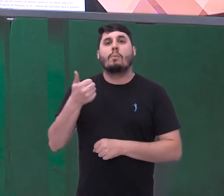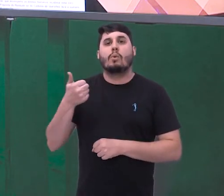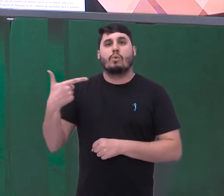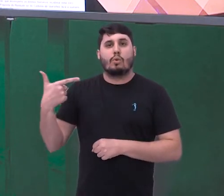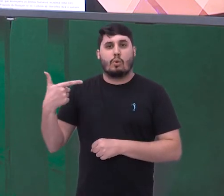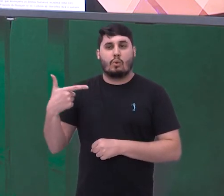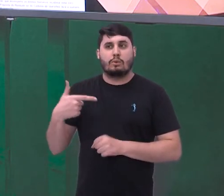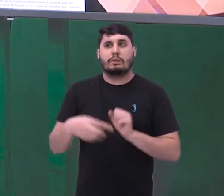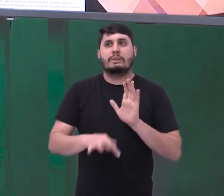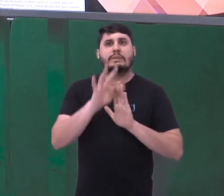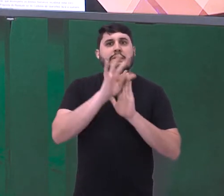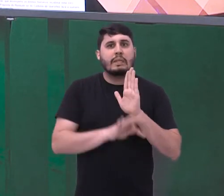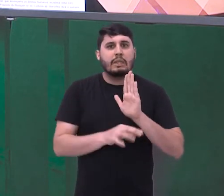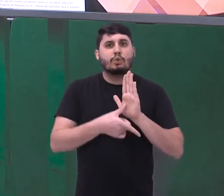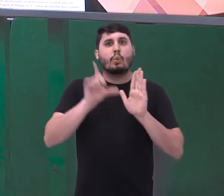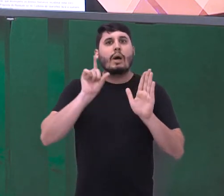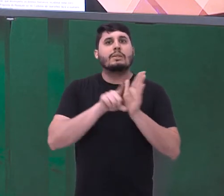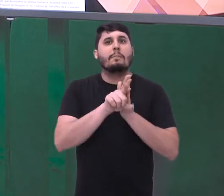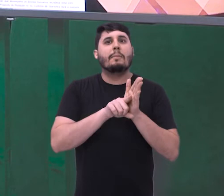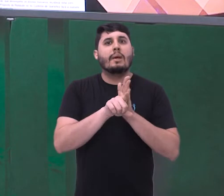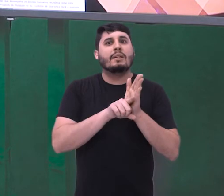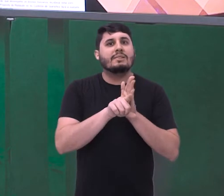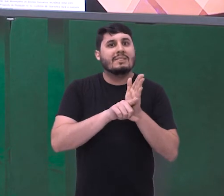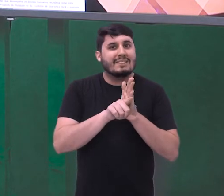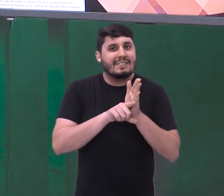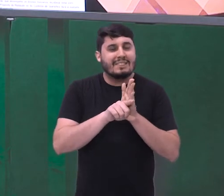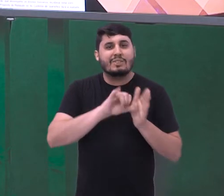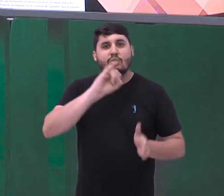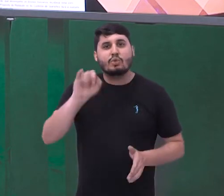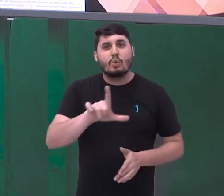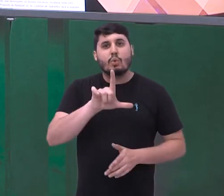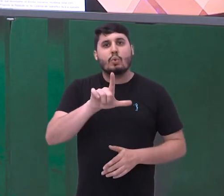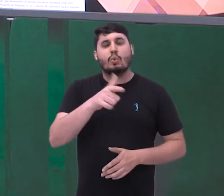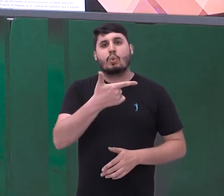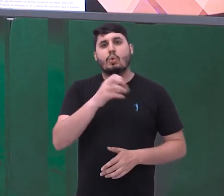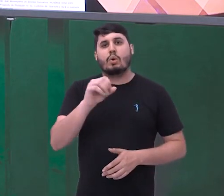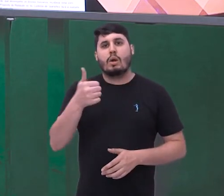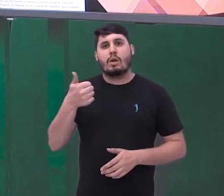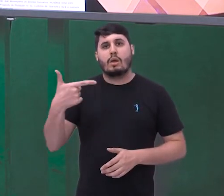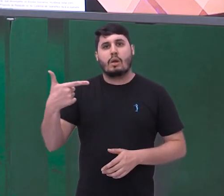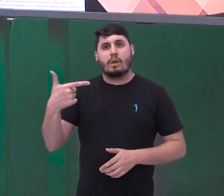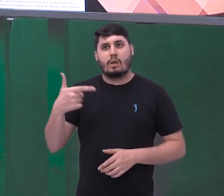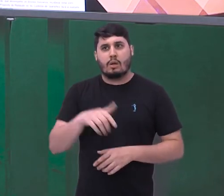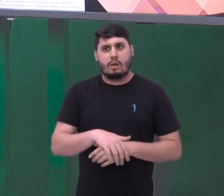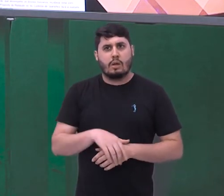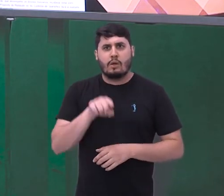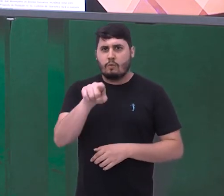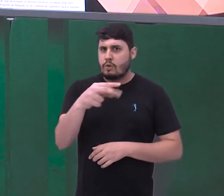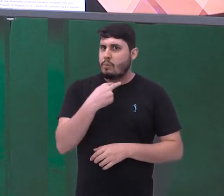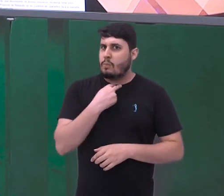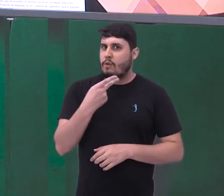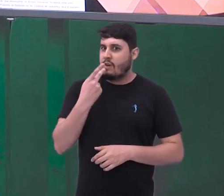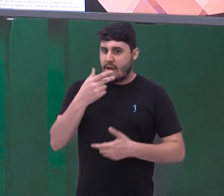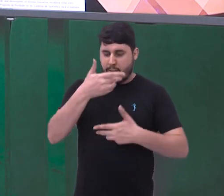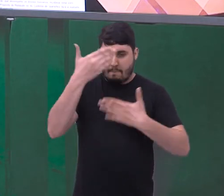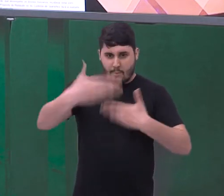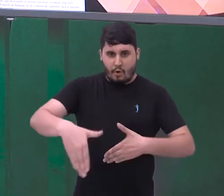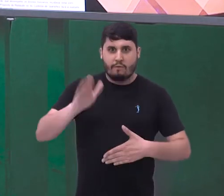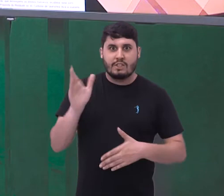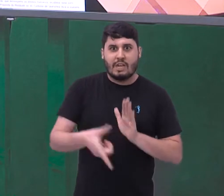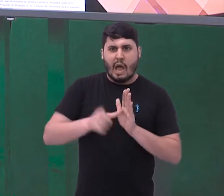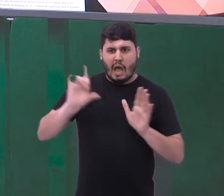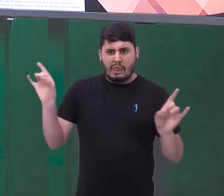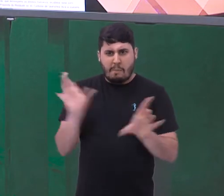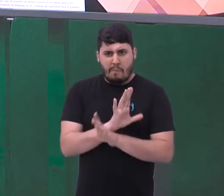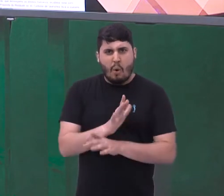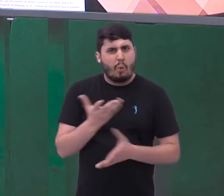dezembro. O texto foi pesquisado em julho de 2012. Então, não diga que a prova já estava pronta há 3 anos, não.